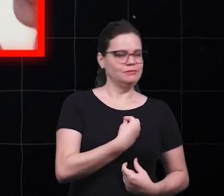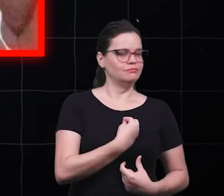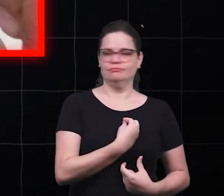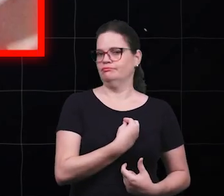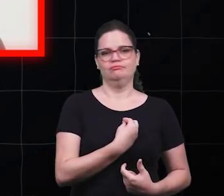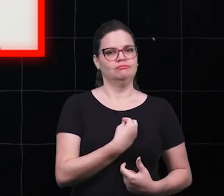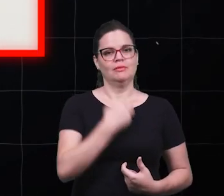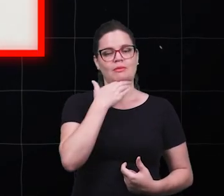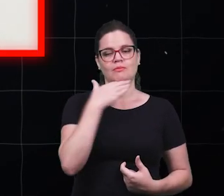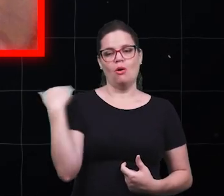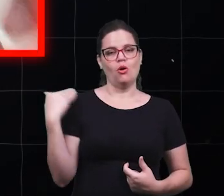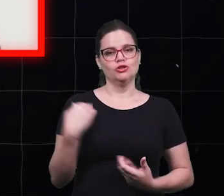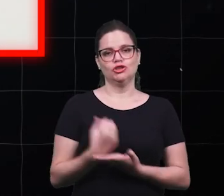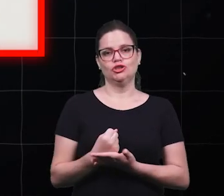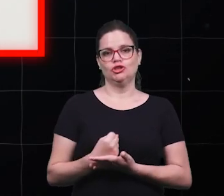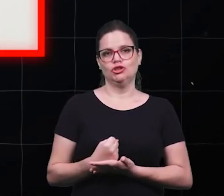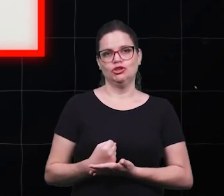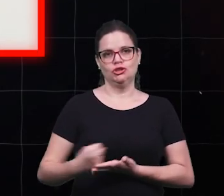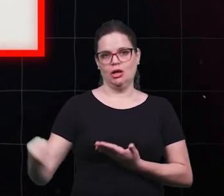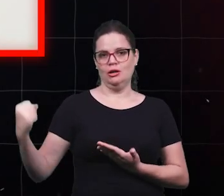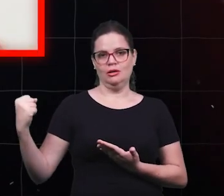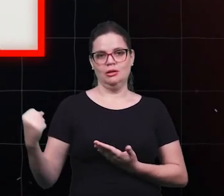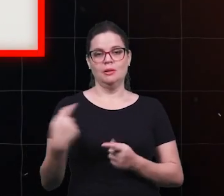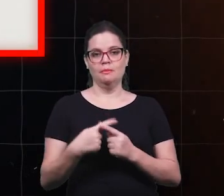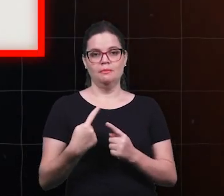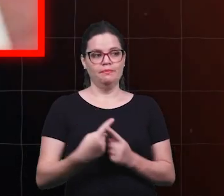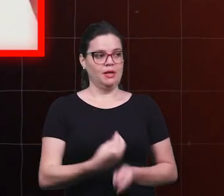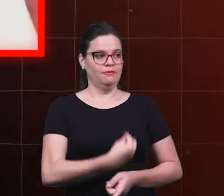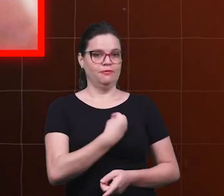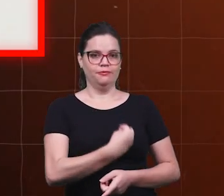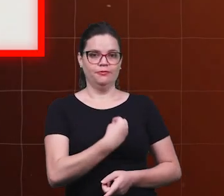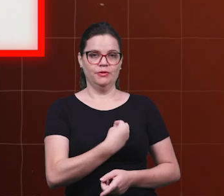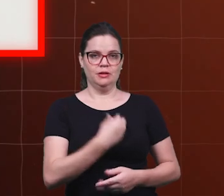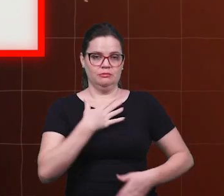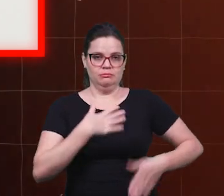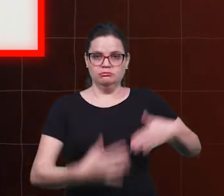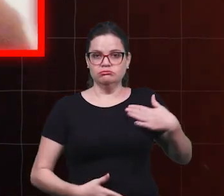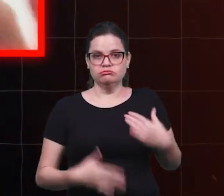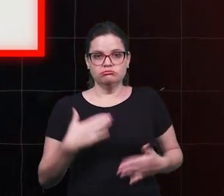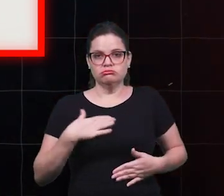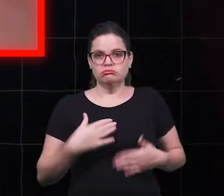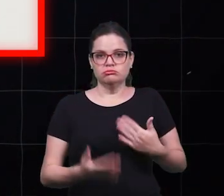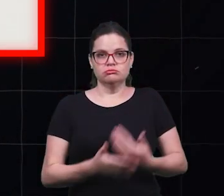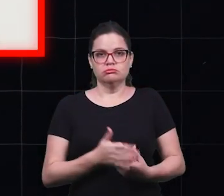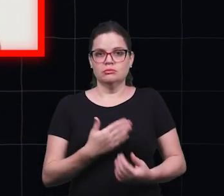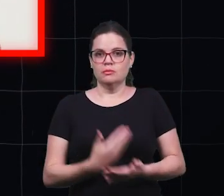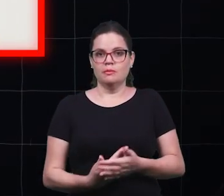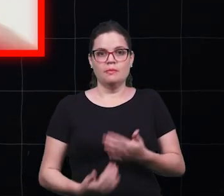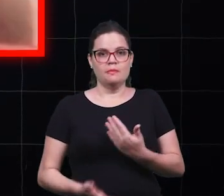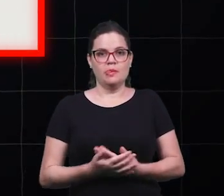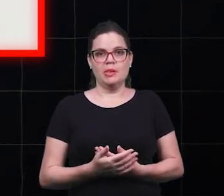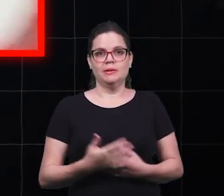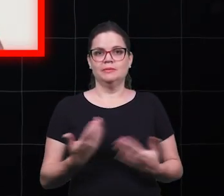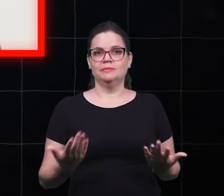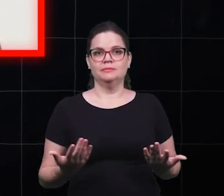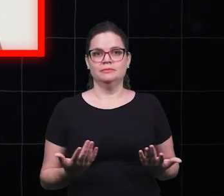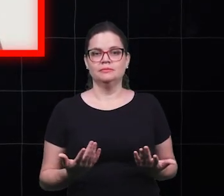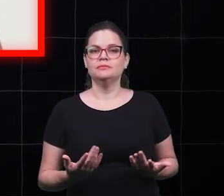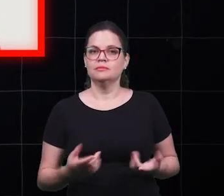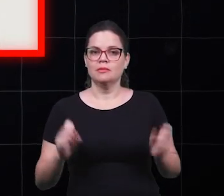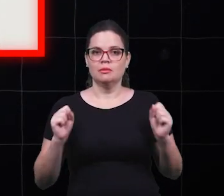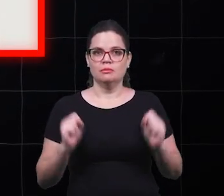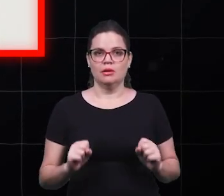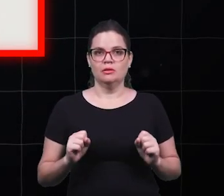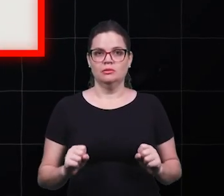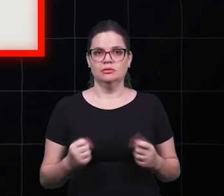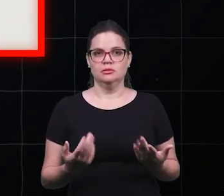à caracterização e manutenção da vida em um sistema orgânico, seja ele qual for a complexidade. Vamos dizer assim, até o homem